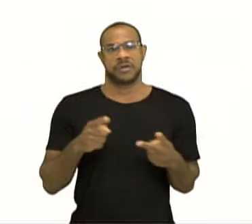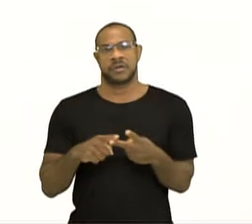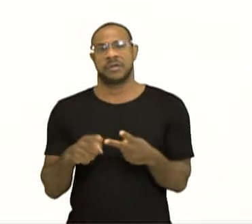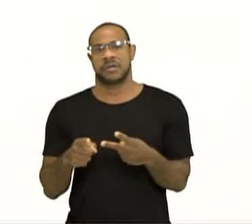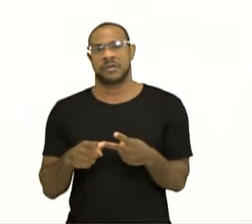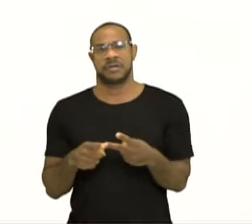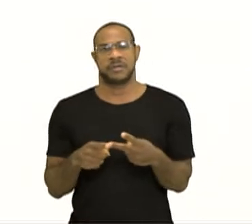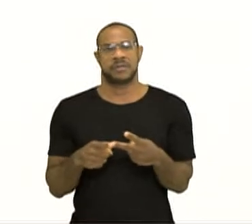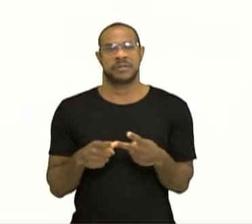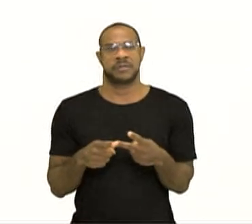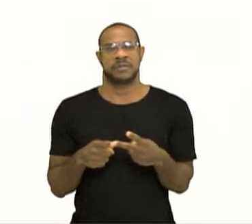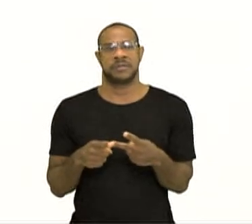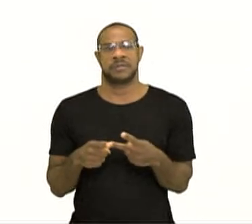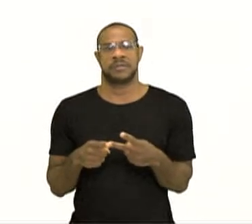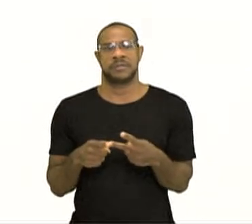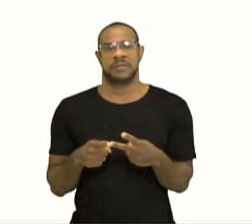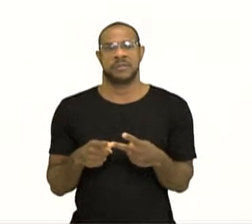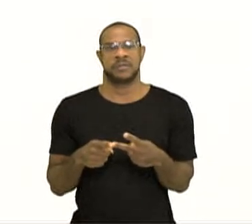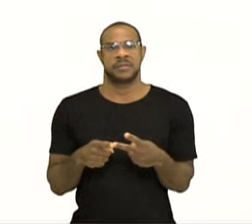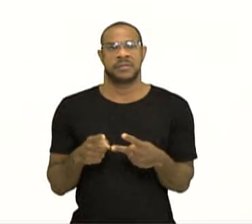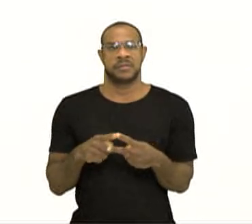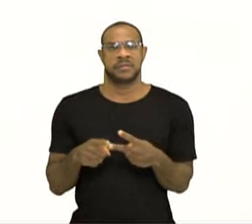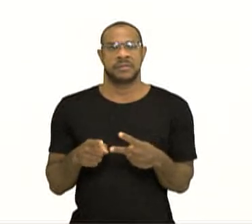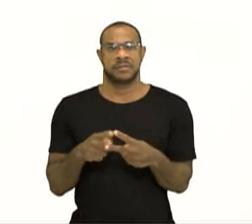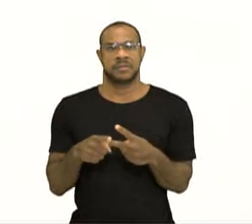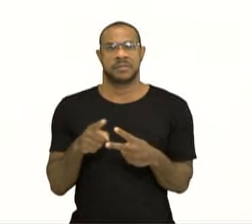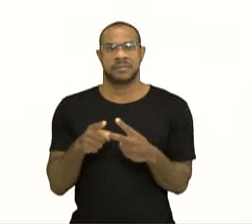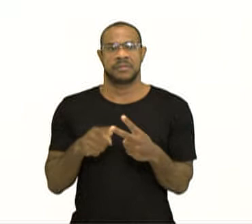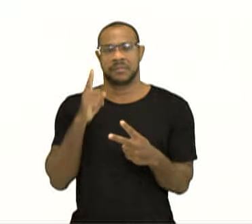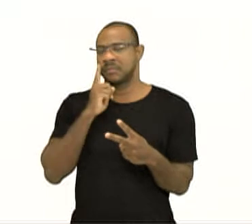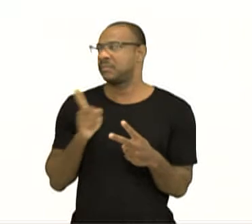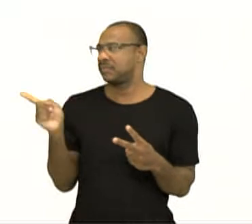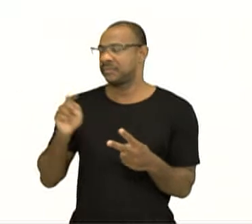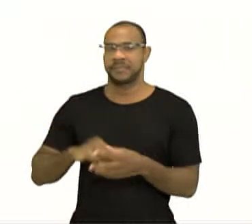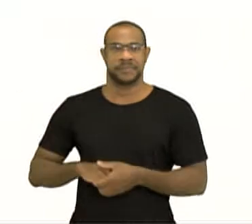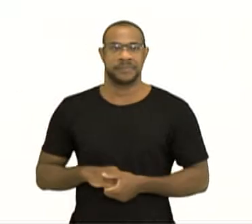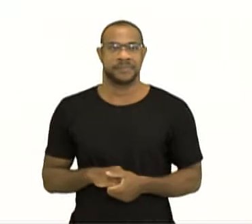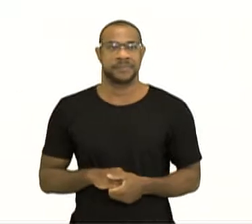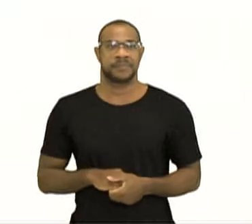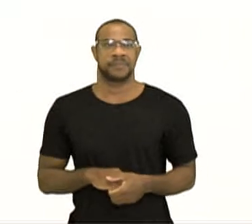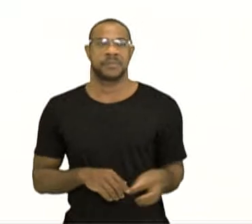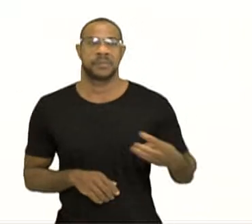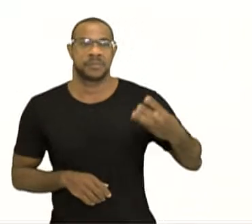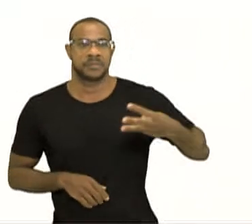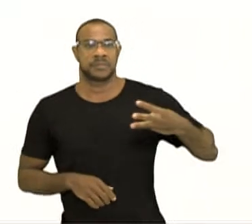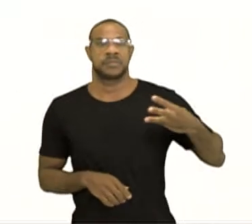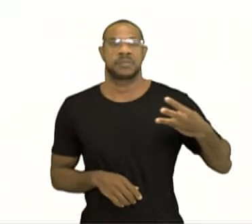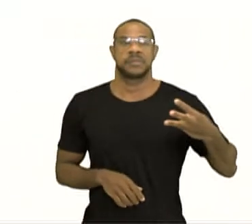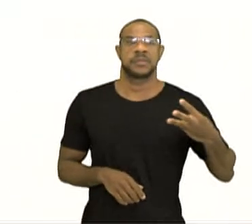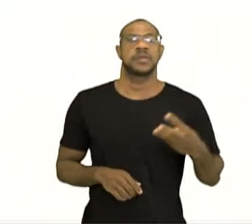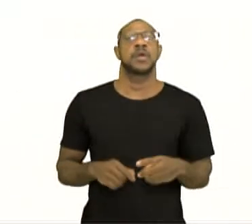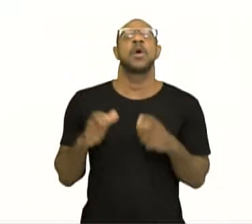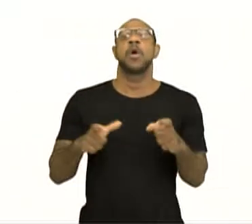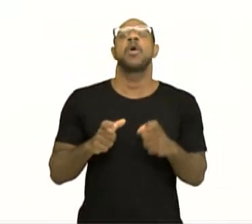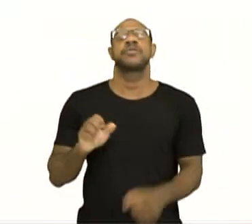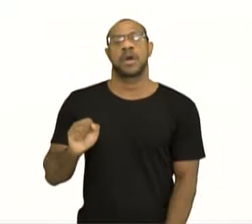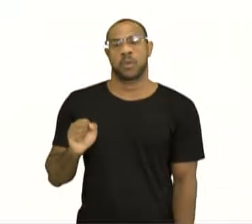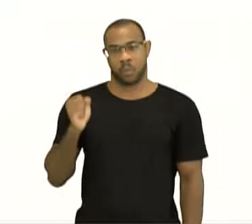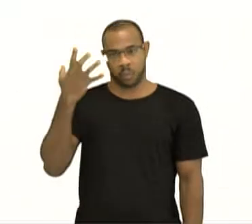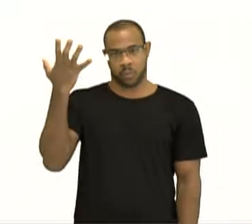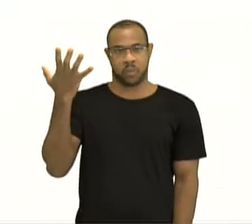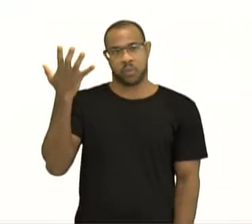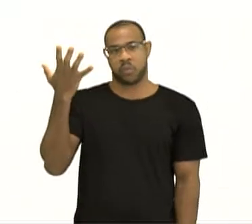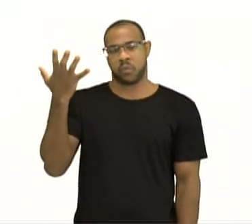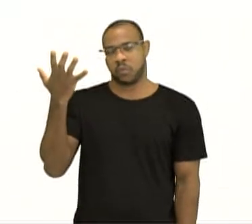fearless, sem medo, né? 3. Where does Anna's journey take place? Onde que acontece